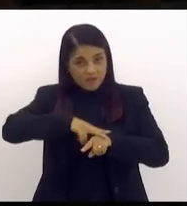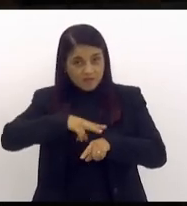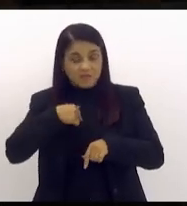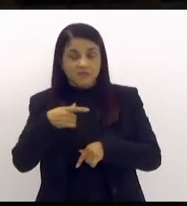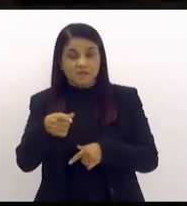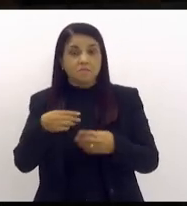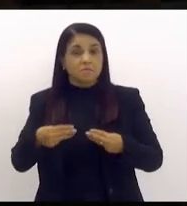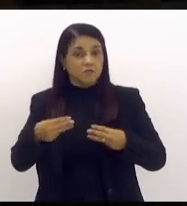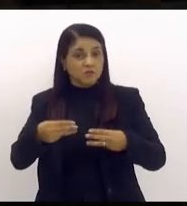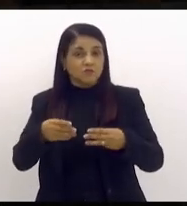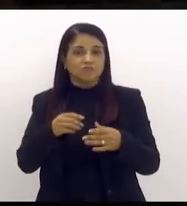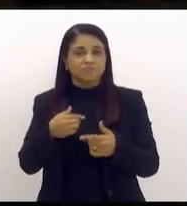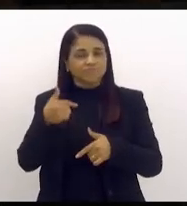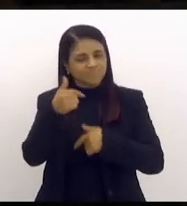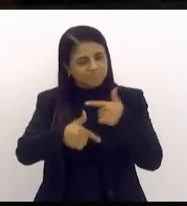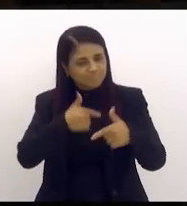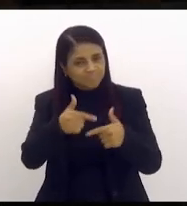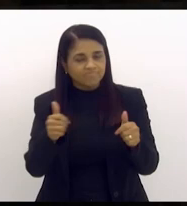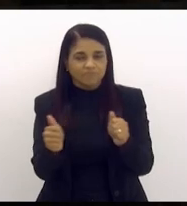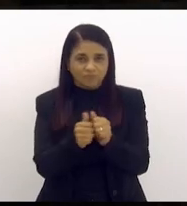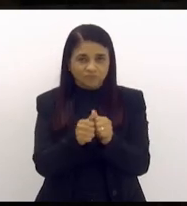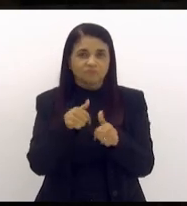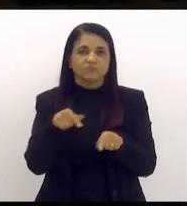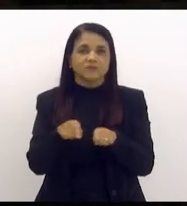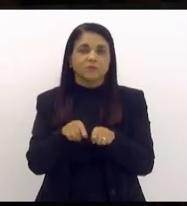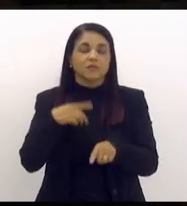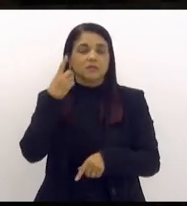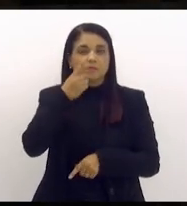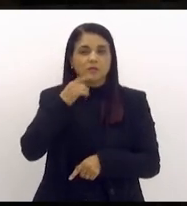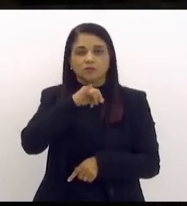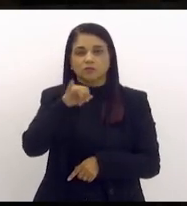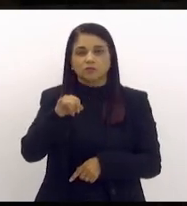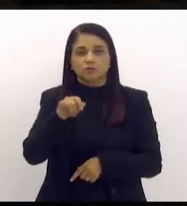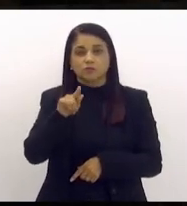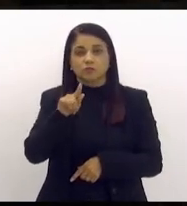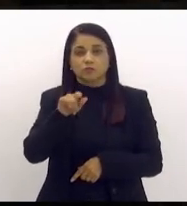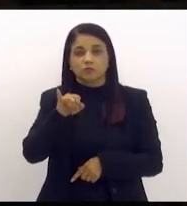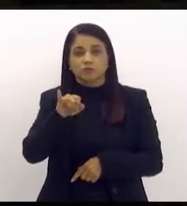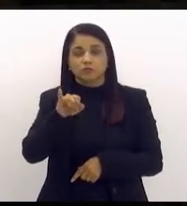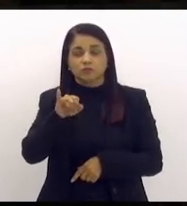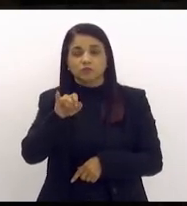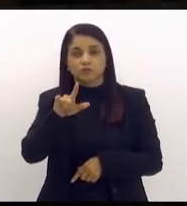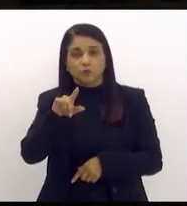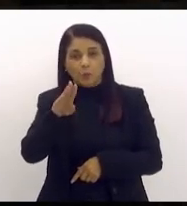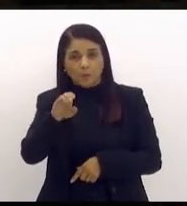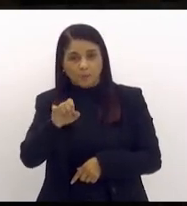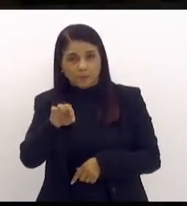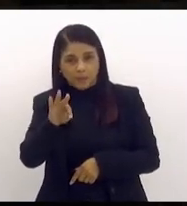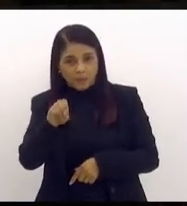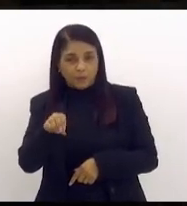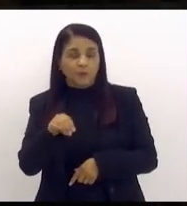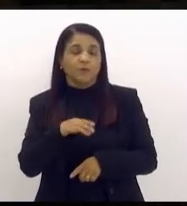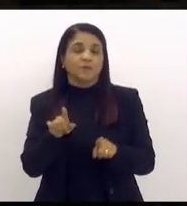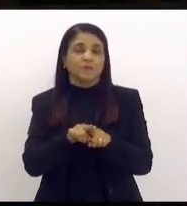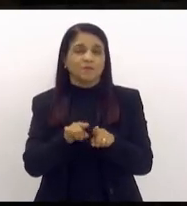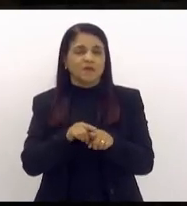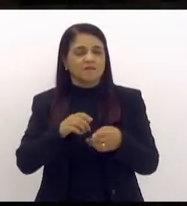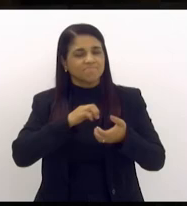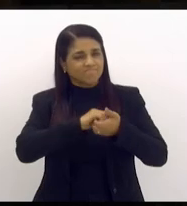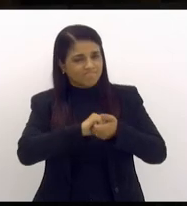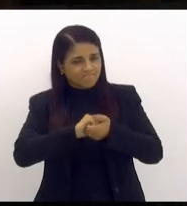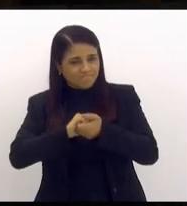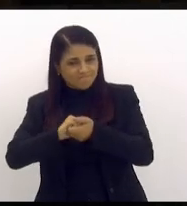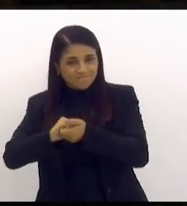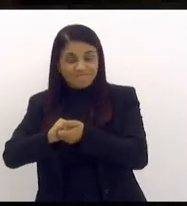Ministro Fizemos muitas atividades juntas querido amigo também Deputado Gilberto Palmares prazer estar com você aqui cumprimentar todos os dirigentes